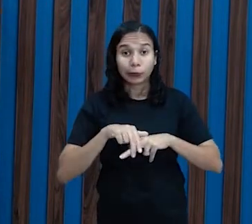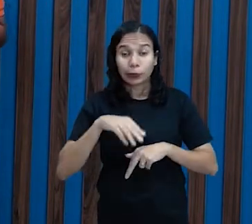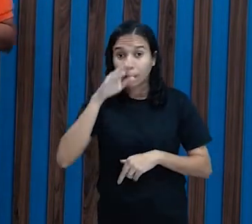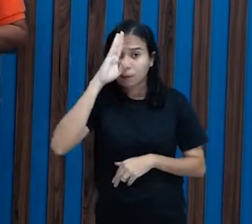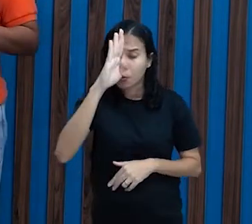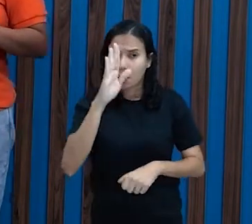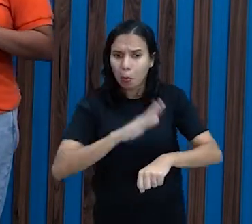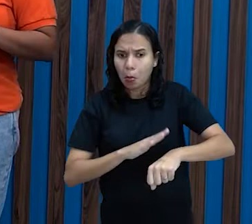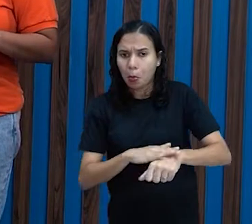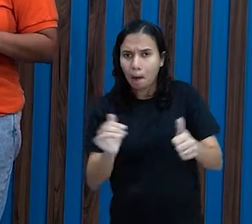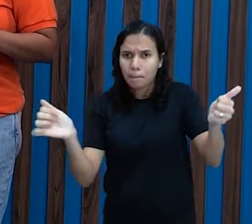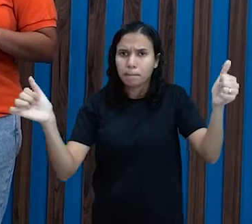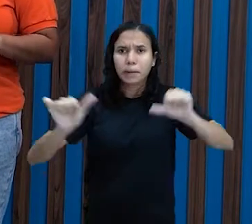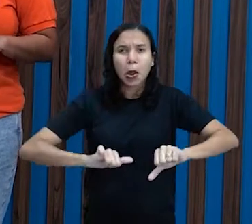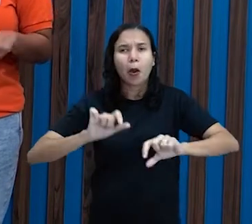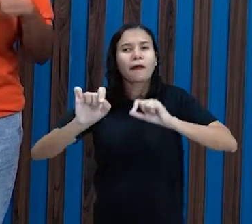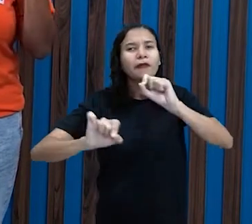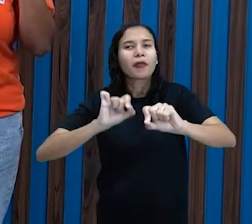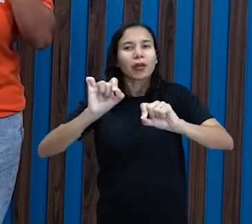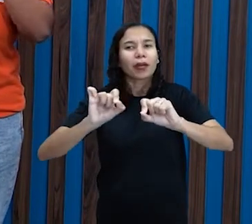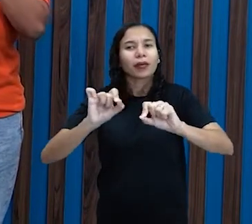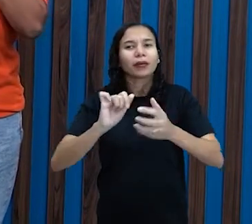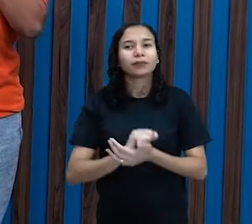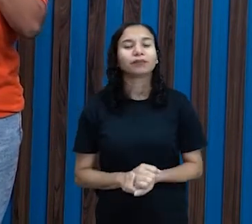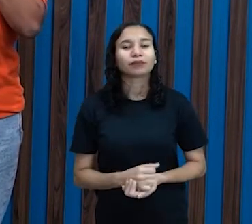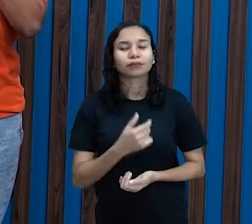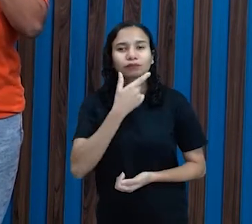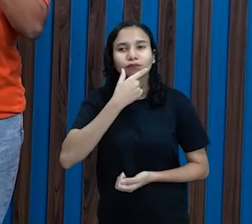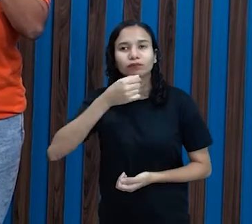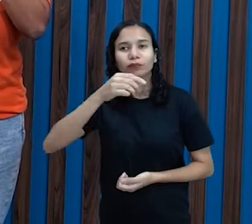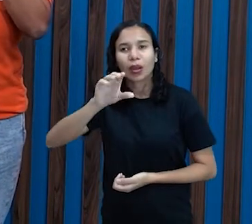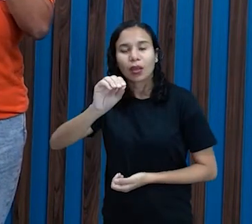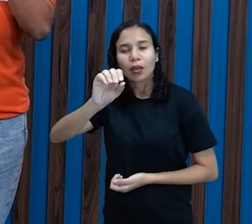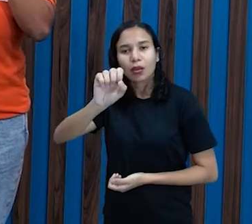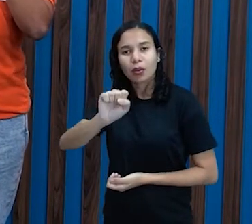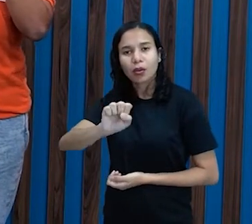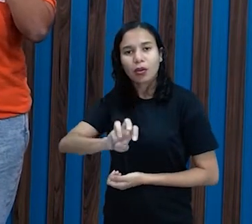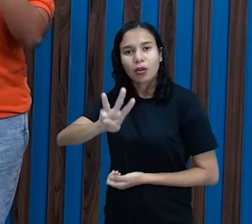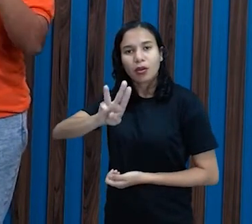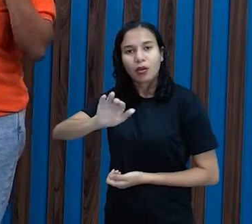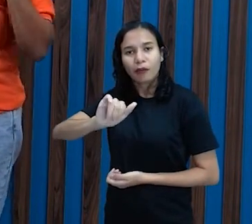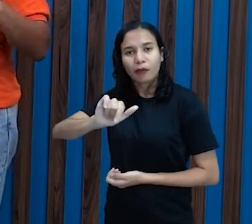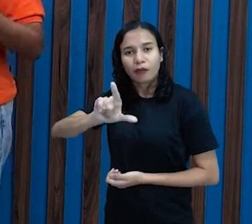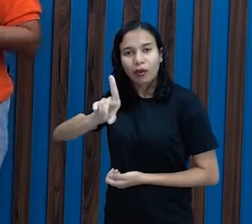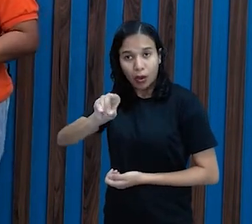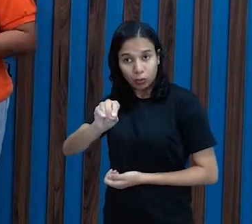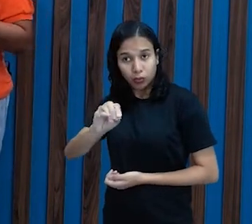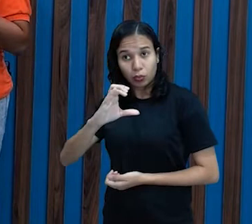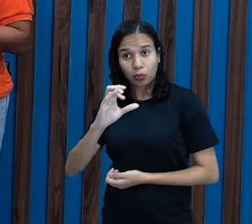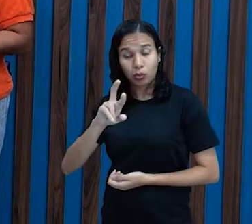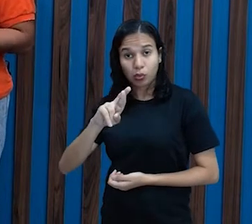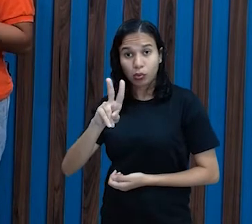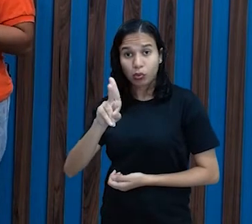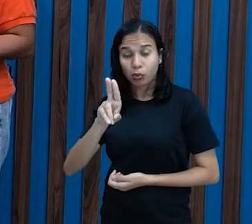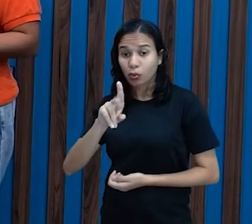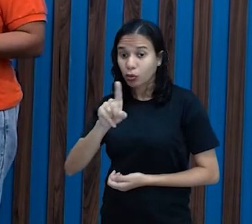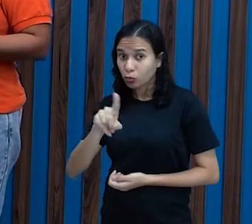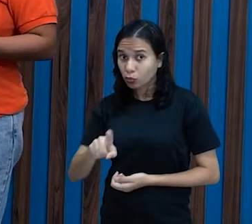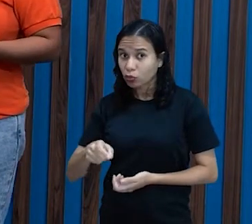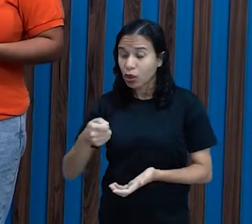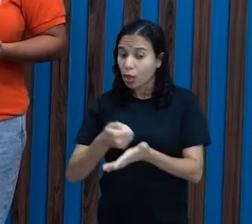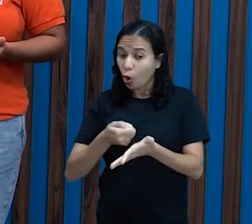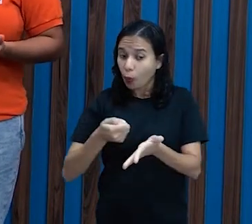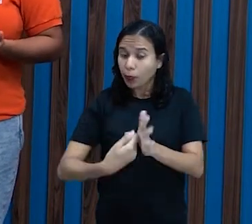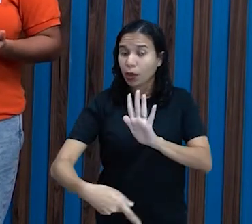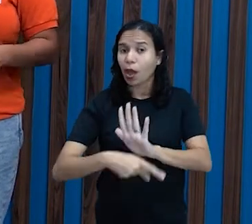da revolta foi justamente Oswaldo Cruz recuperar a obrigatoriedade da vacinação